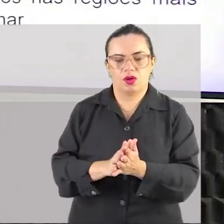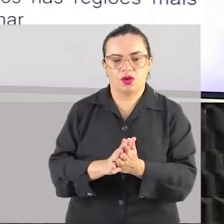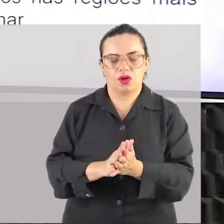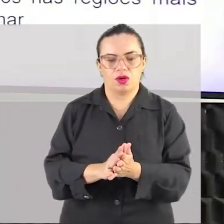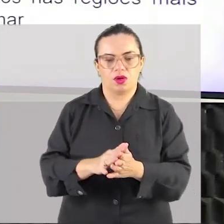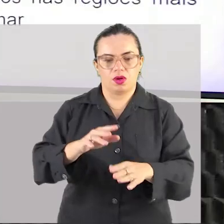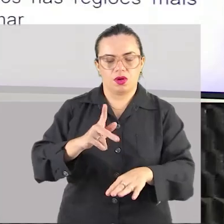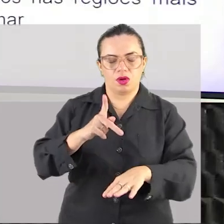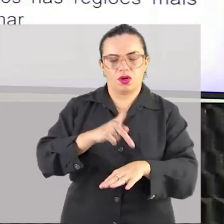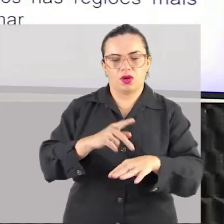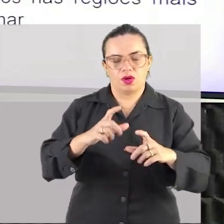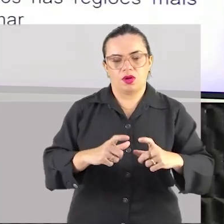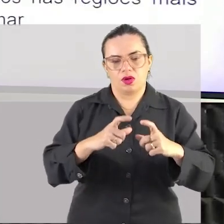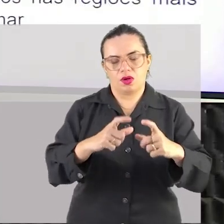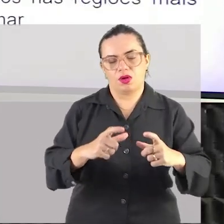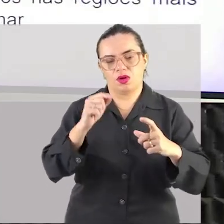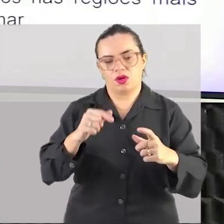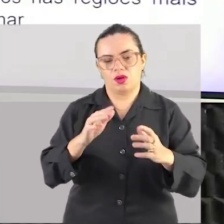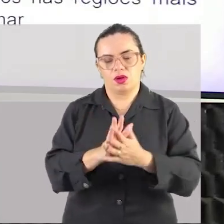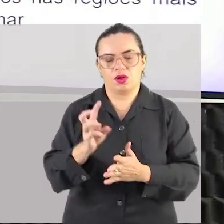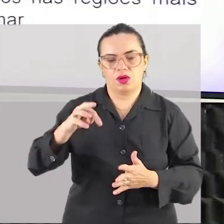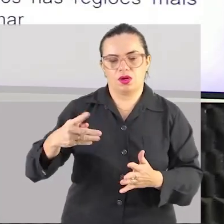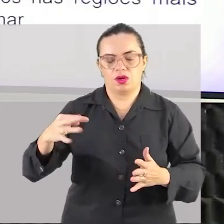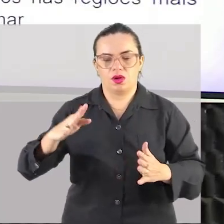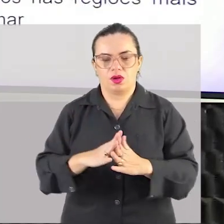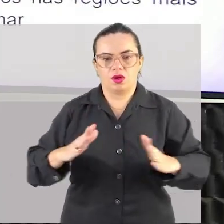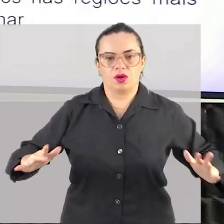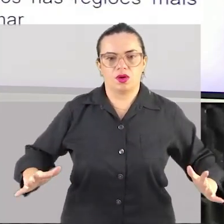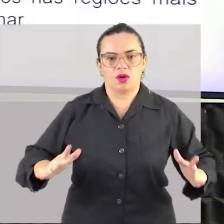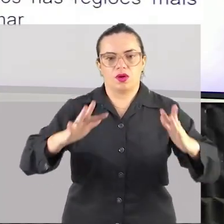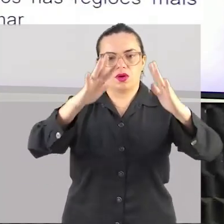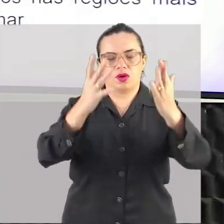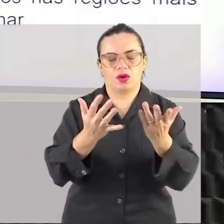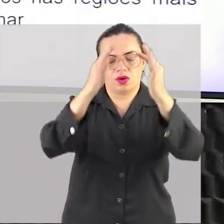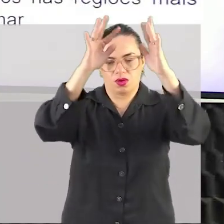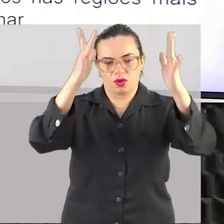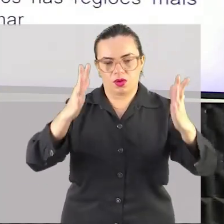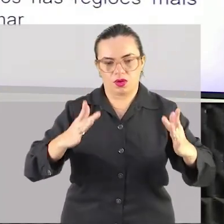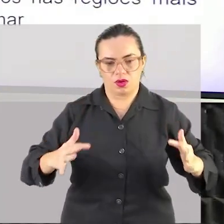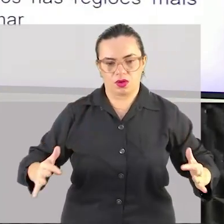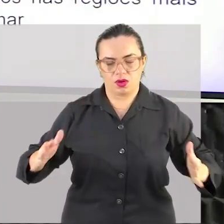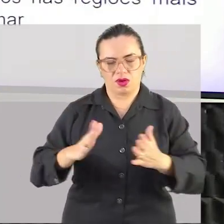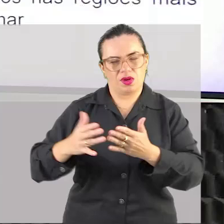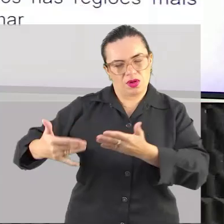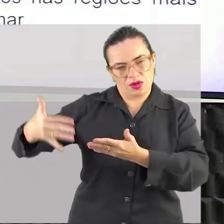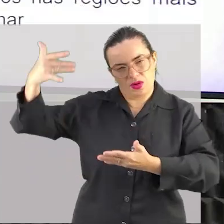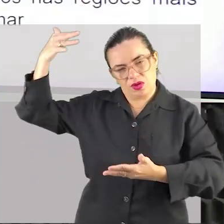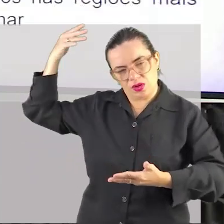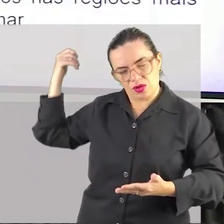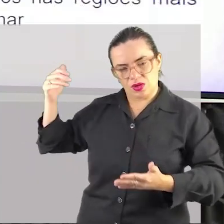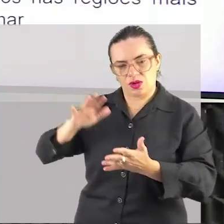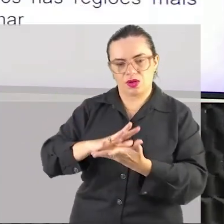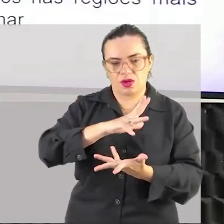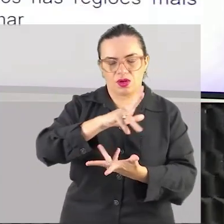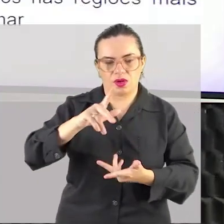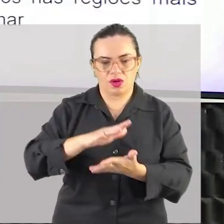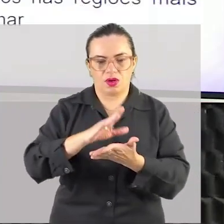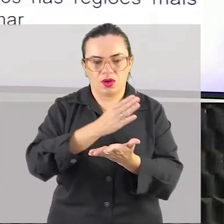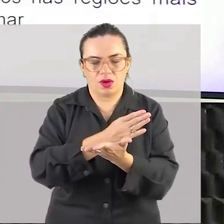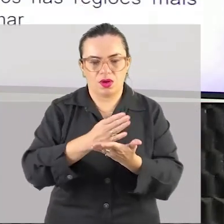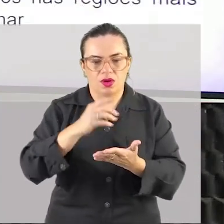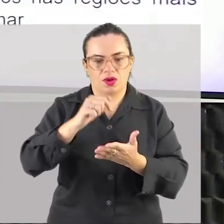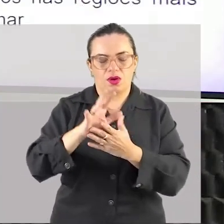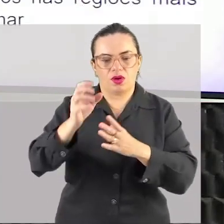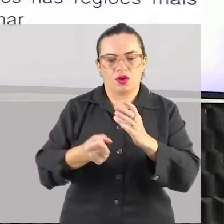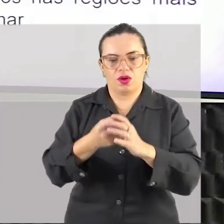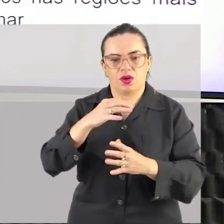das erupções vulcânicas, mas vem também da solidificação do magma ainda primitivo, ainda da terra primitiva, e aí